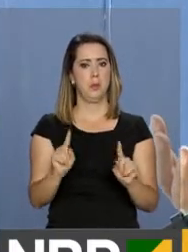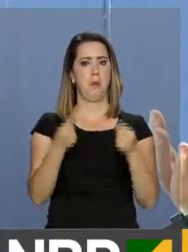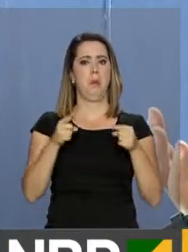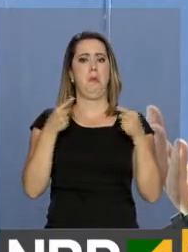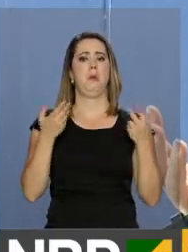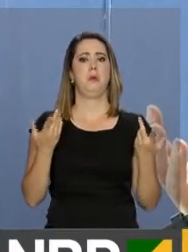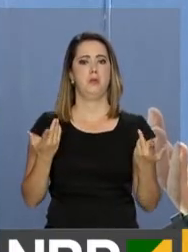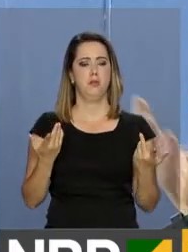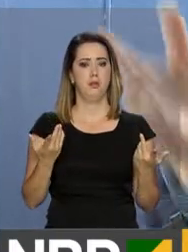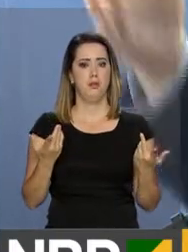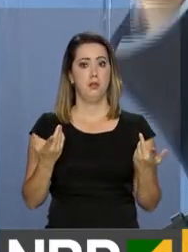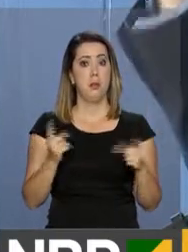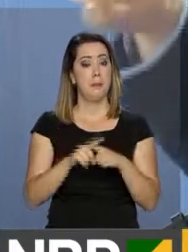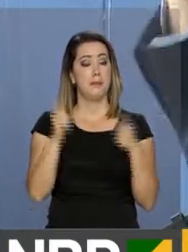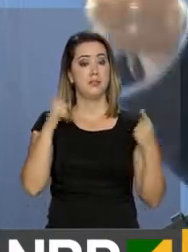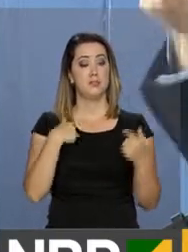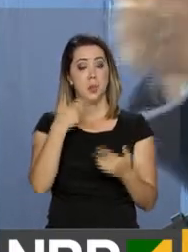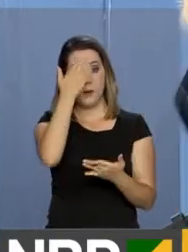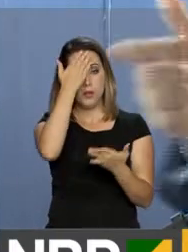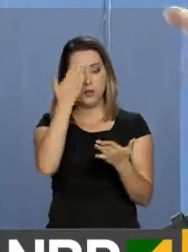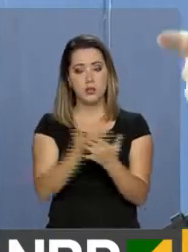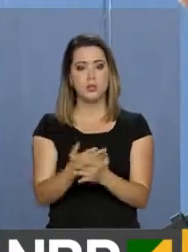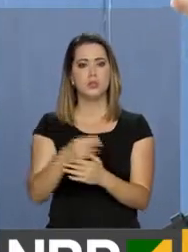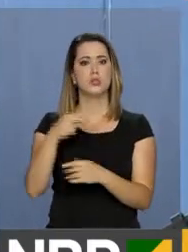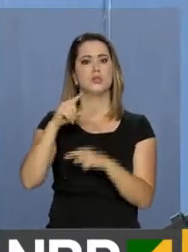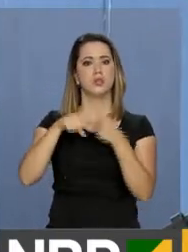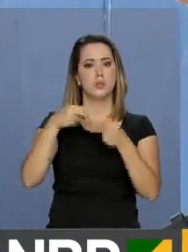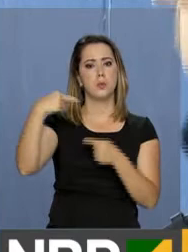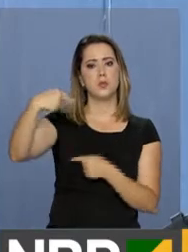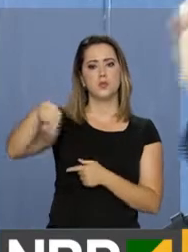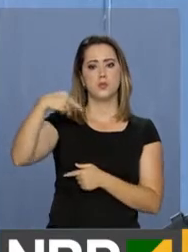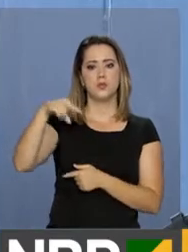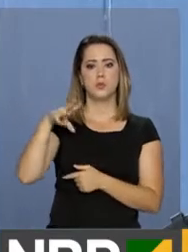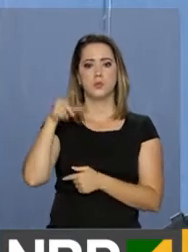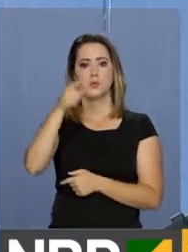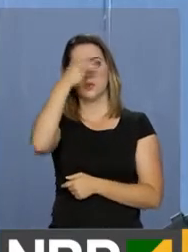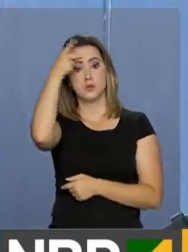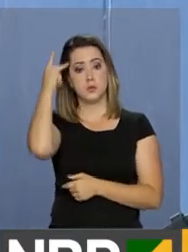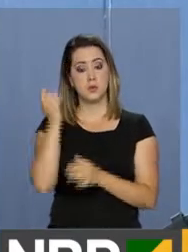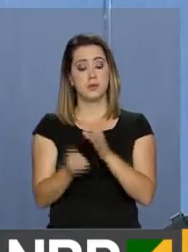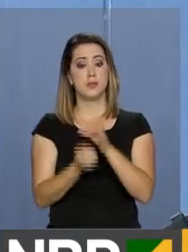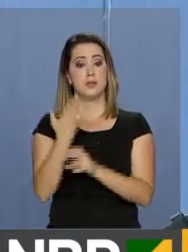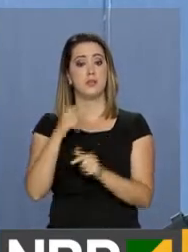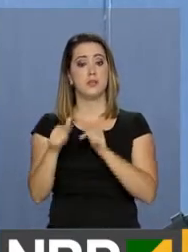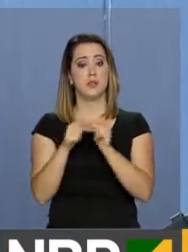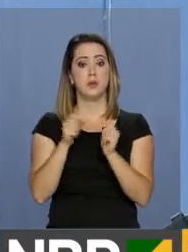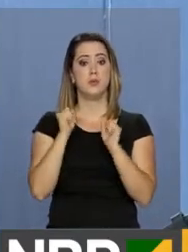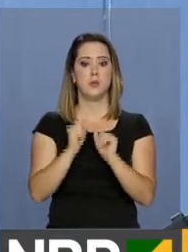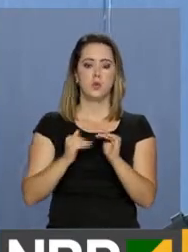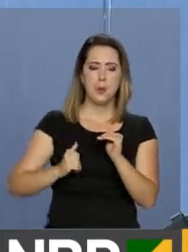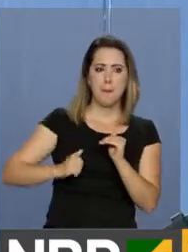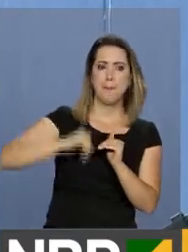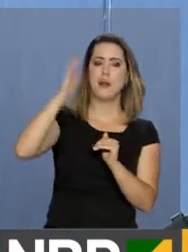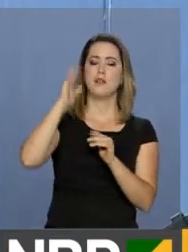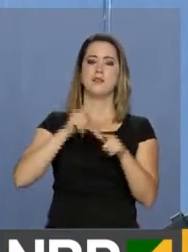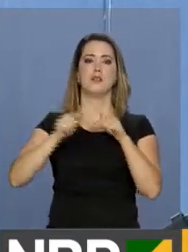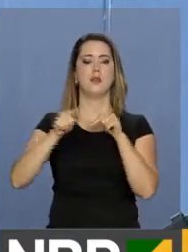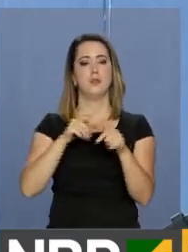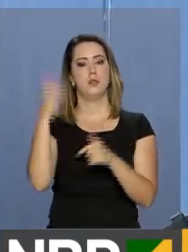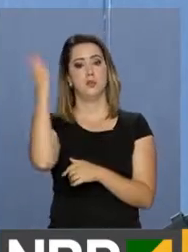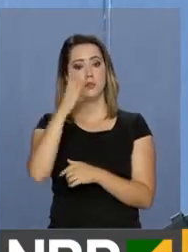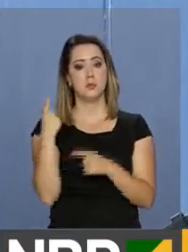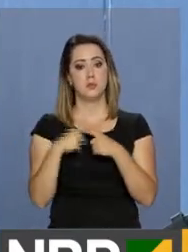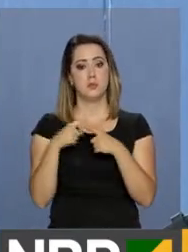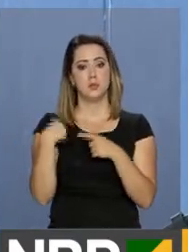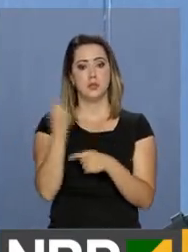criticada, mas eu tenho certeza que a partir de novembro, todos aqueles que geram emprego vão poder gerar mais emprego no Brasil,